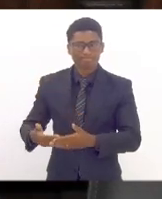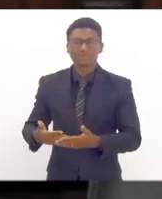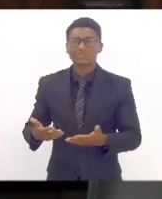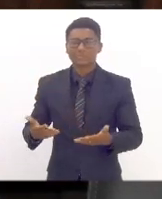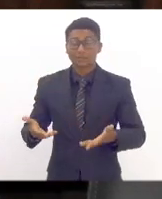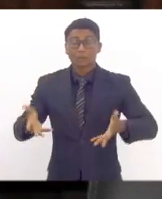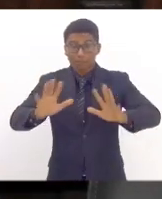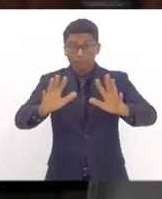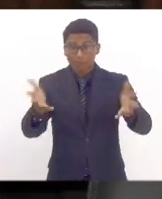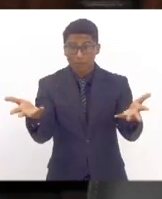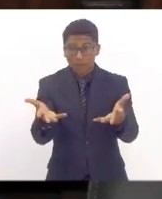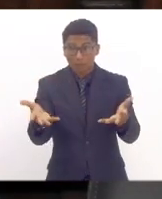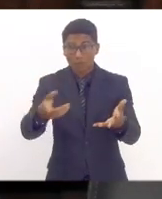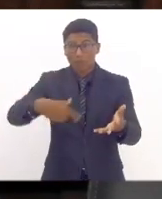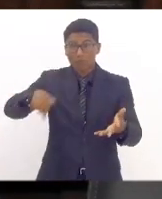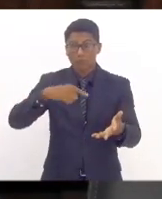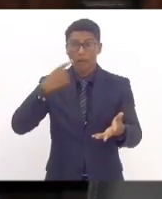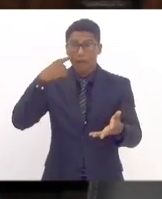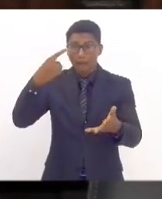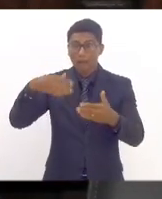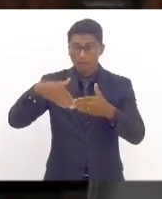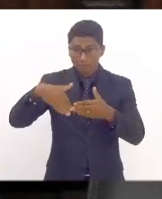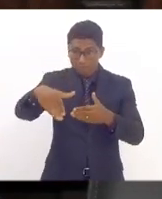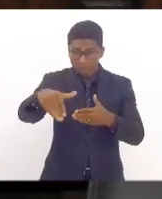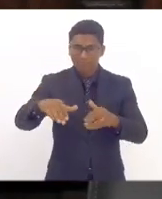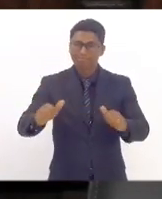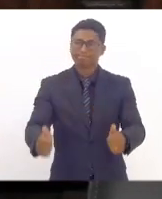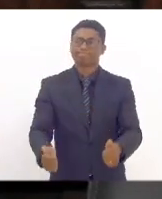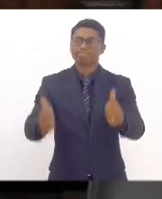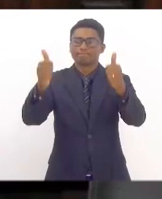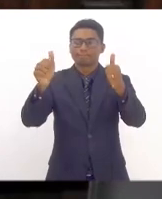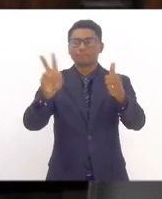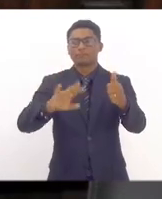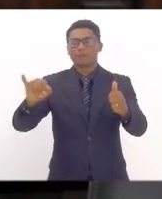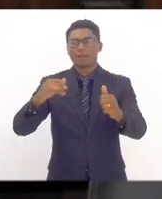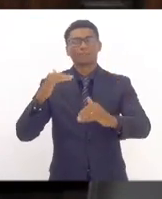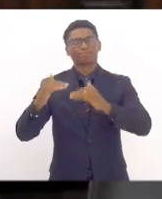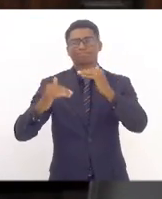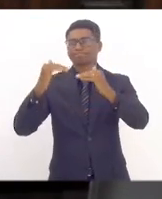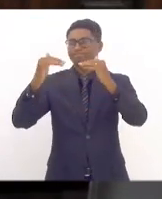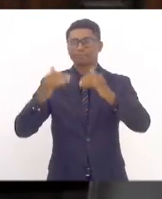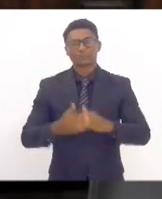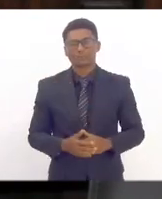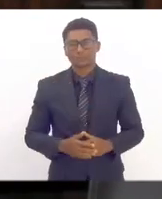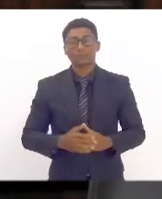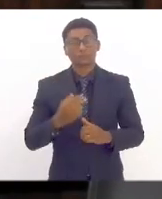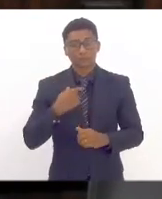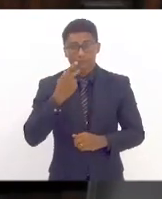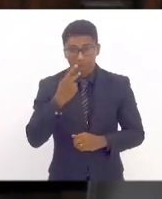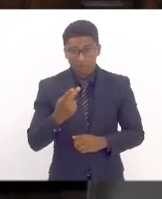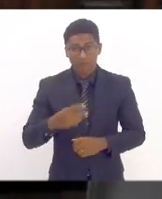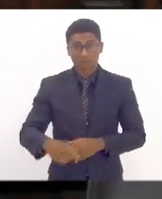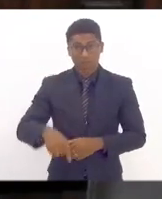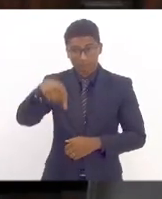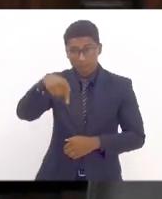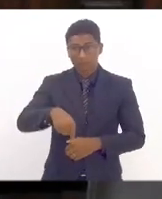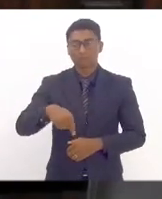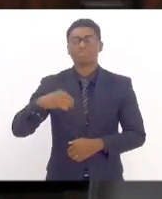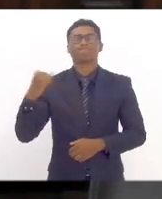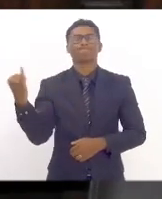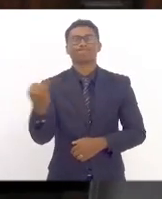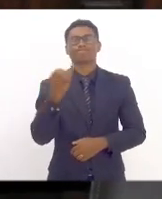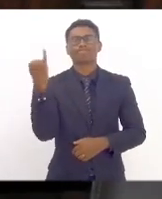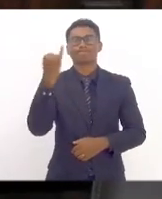mas agora estamos vendo Oasis estamos dentro da possibilidade de Reconstruir então quero dizer do simbolismo desta edição Eleomar